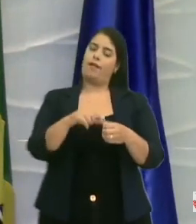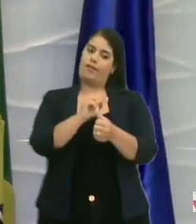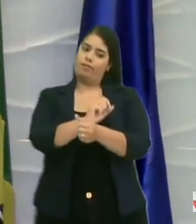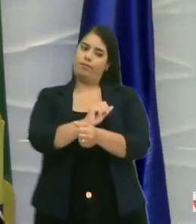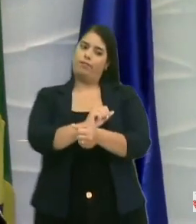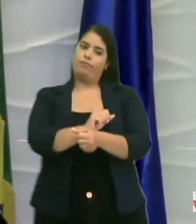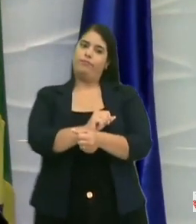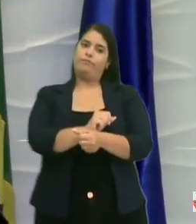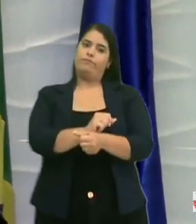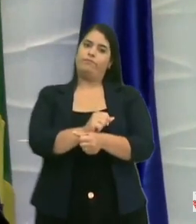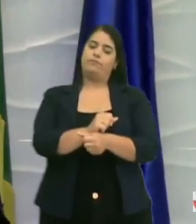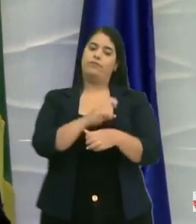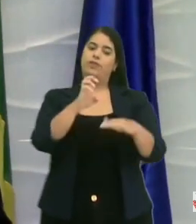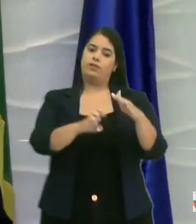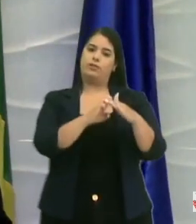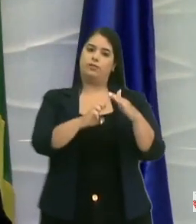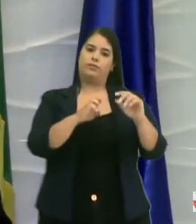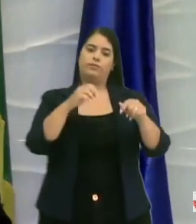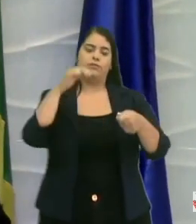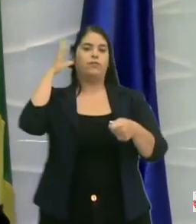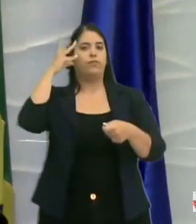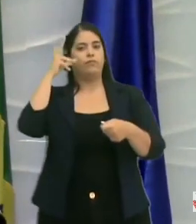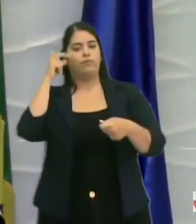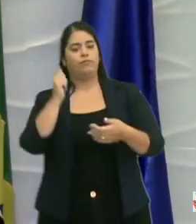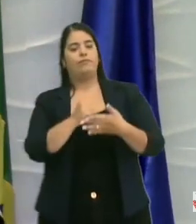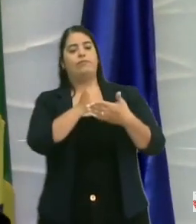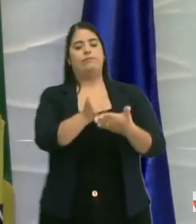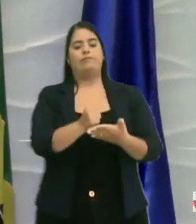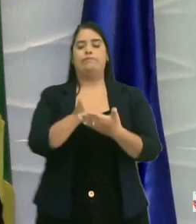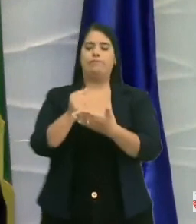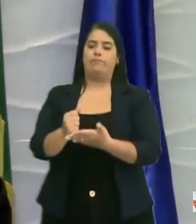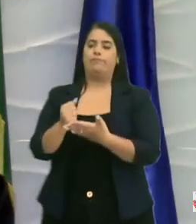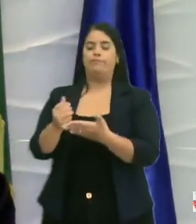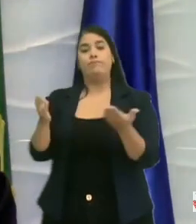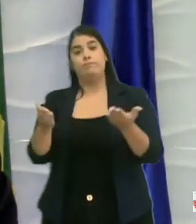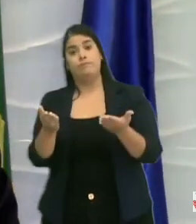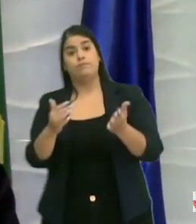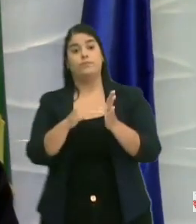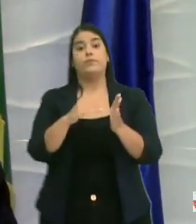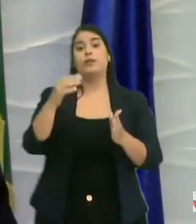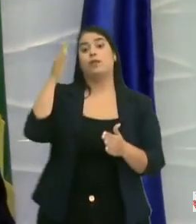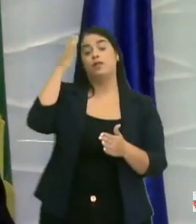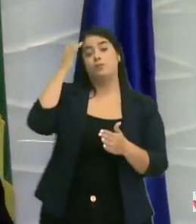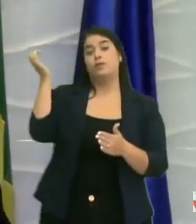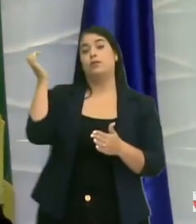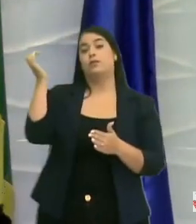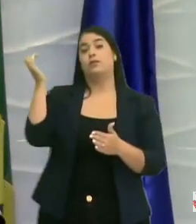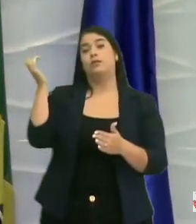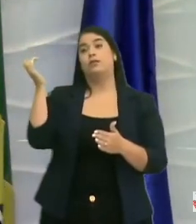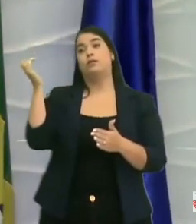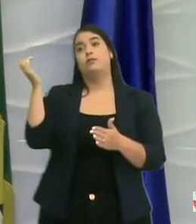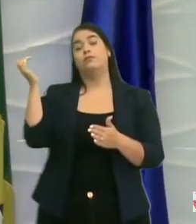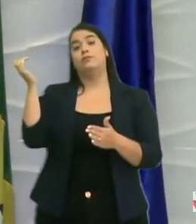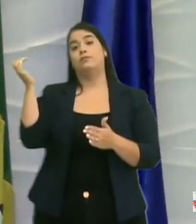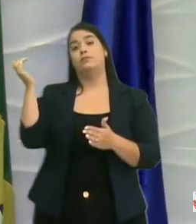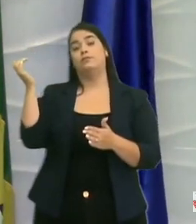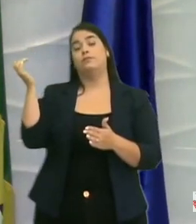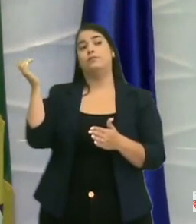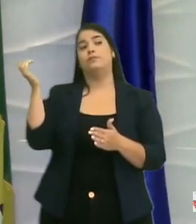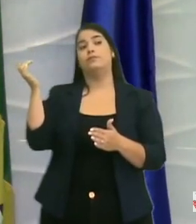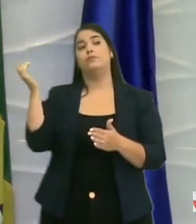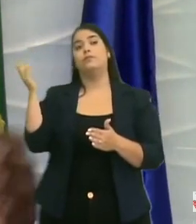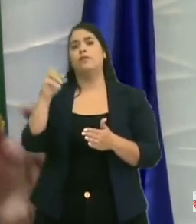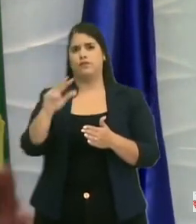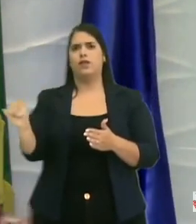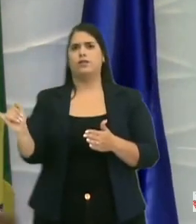população e mandando alguns caminhões d'água. De hoje para amanhã estará mandando novamente. Lá